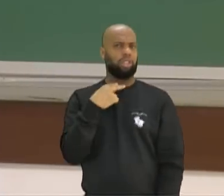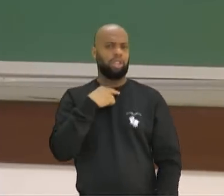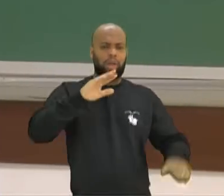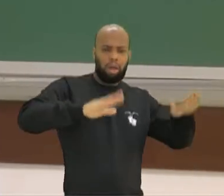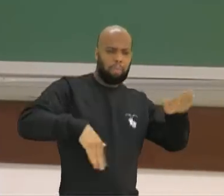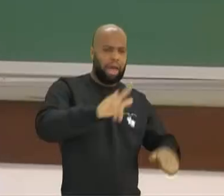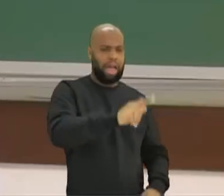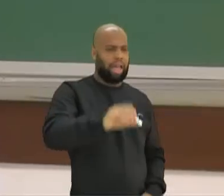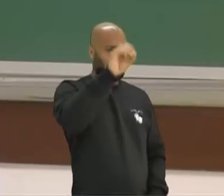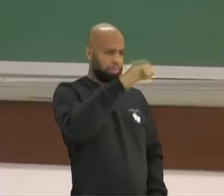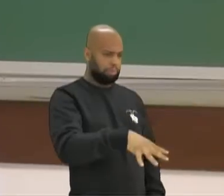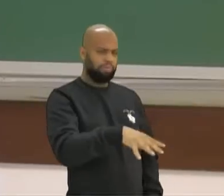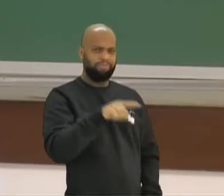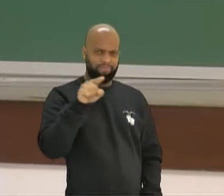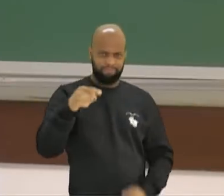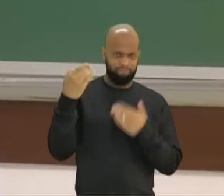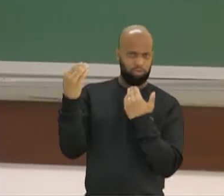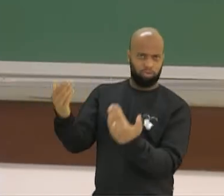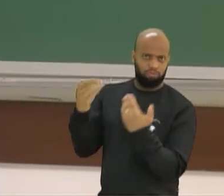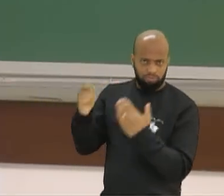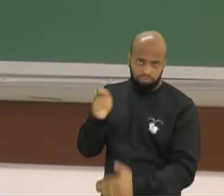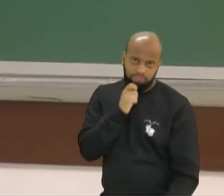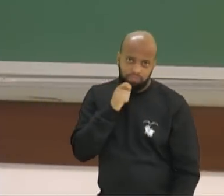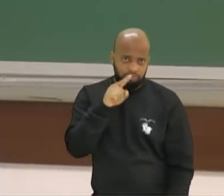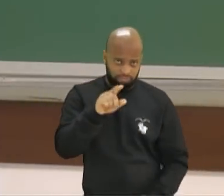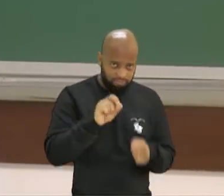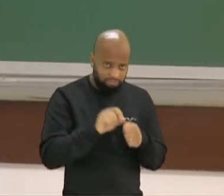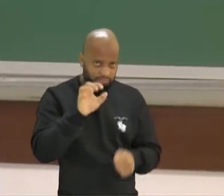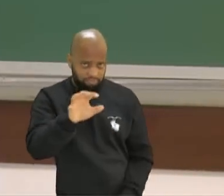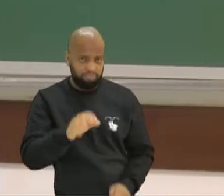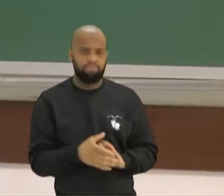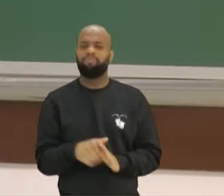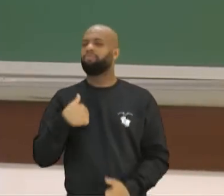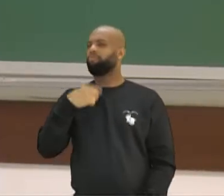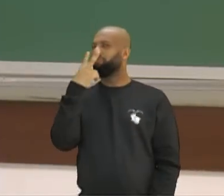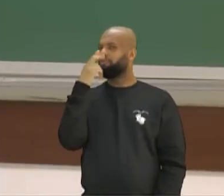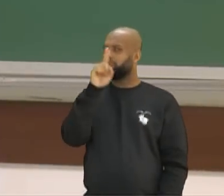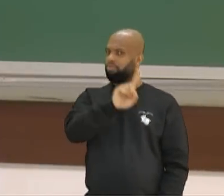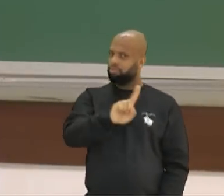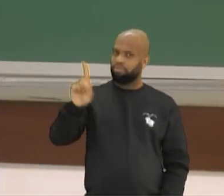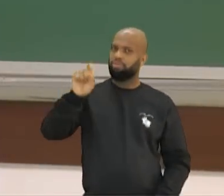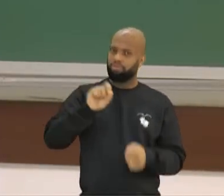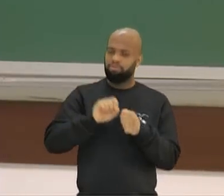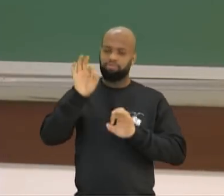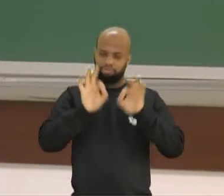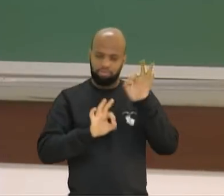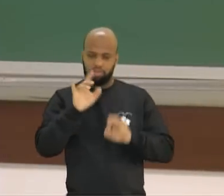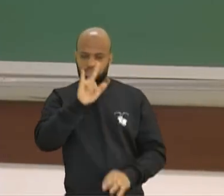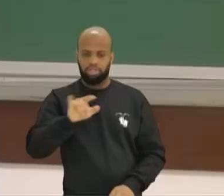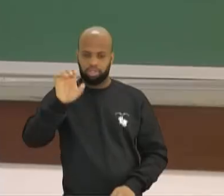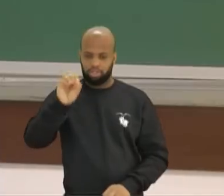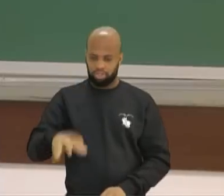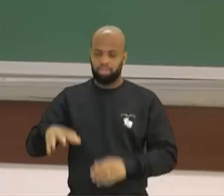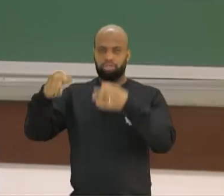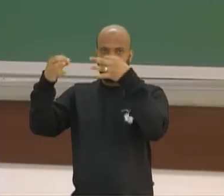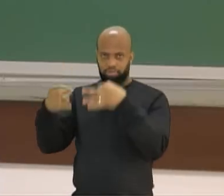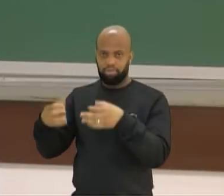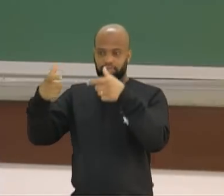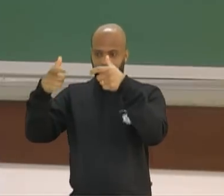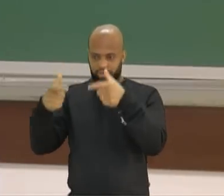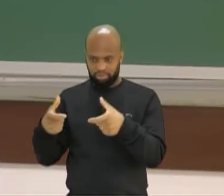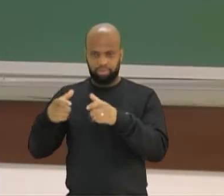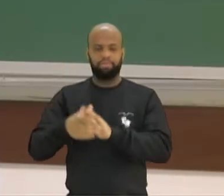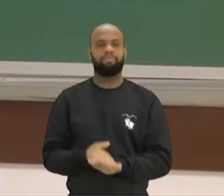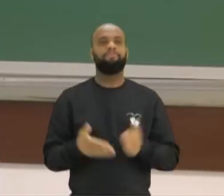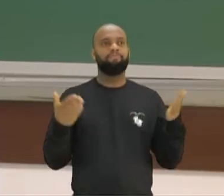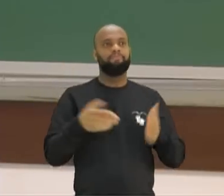praia? Você tem alguma dúvida disso? Você faz isso? Acredito que não, né? E agora? Então agora a gente vai ver o que a